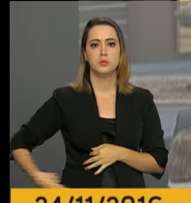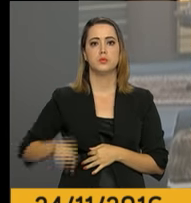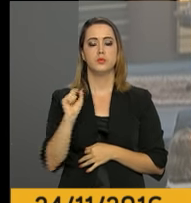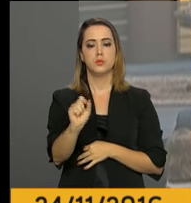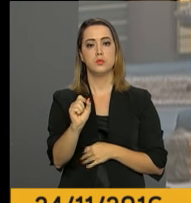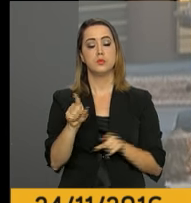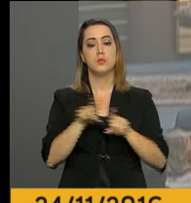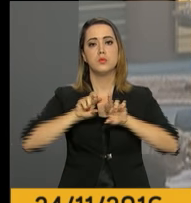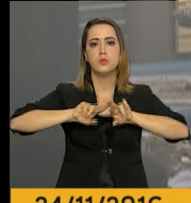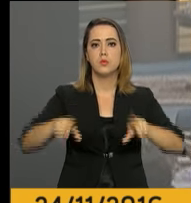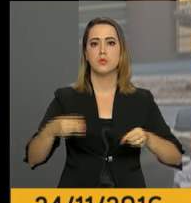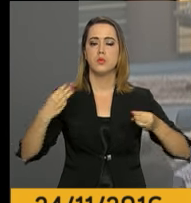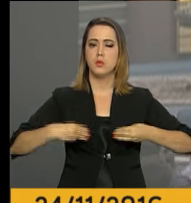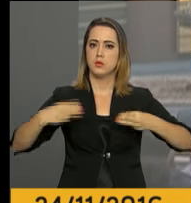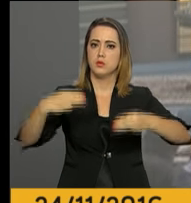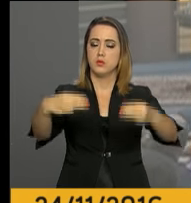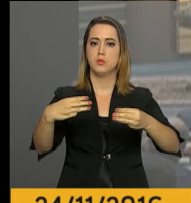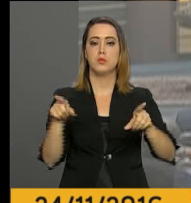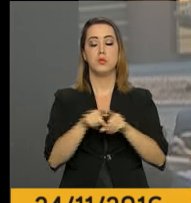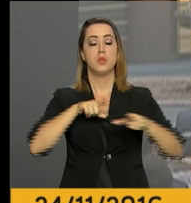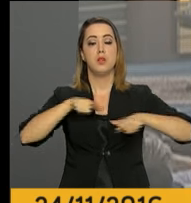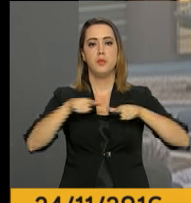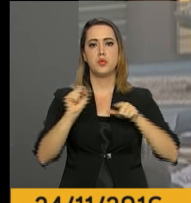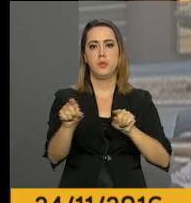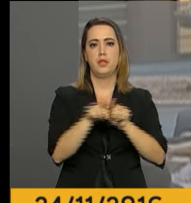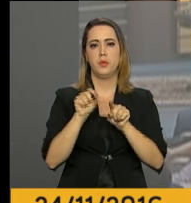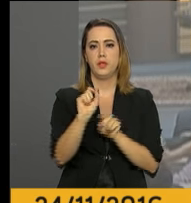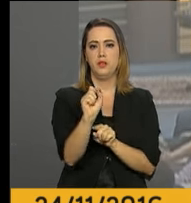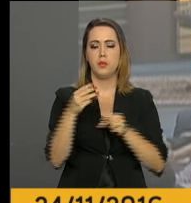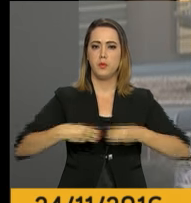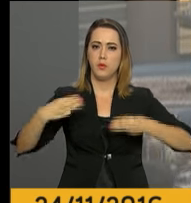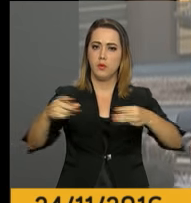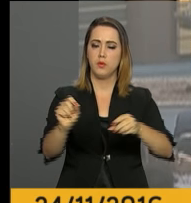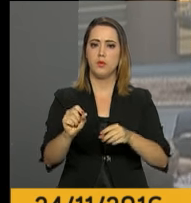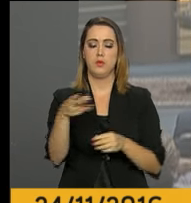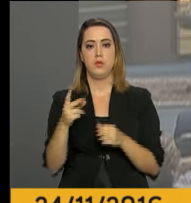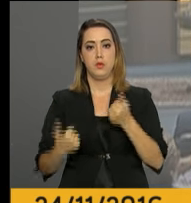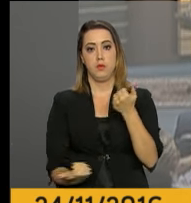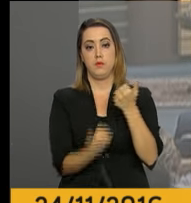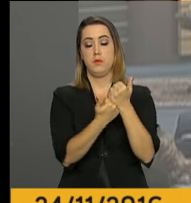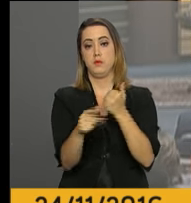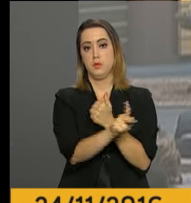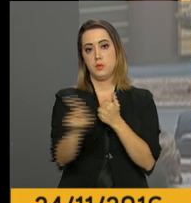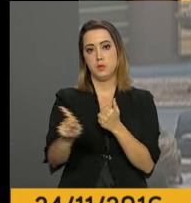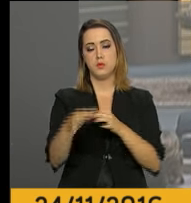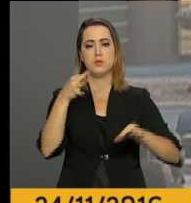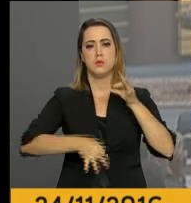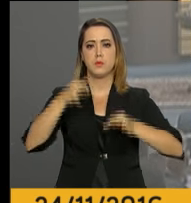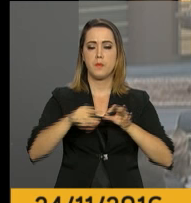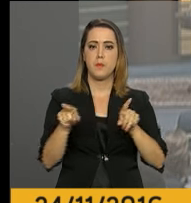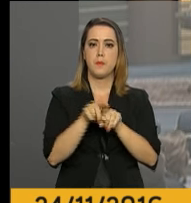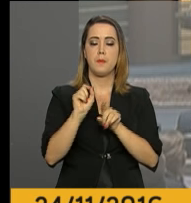cidadania o ministro Ronaldo Nogueira do trabalho Ministro Emanuel Pereira vice-presidente do tribunal Ministro Renato